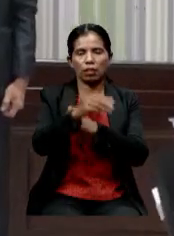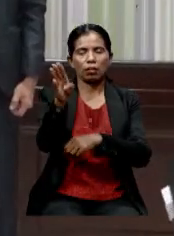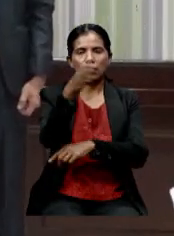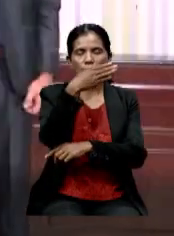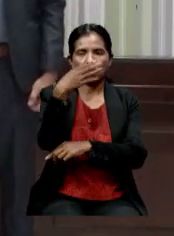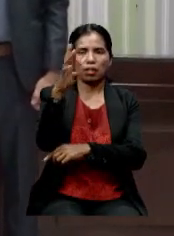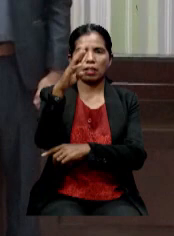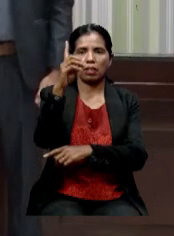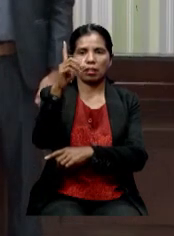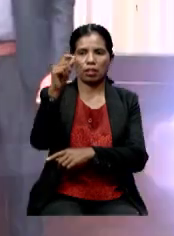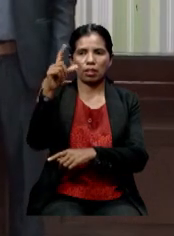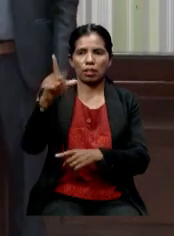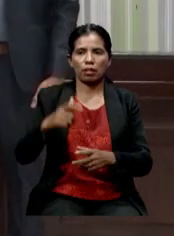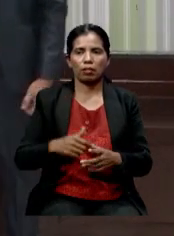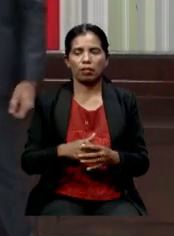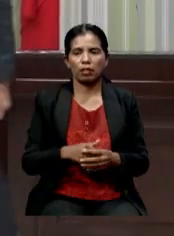RDTLI.